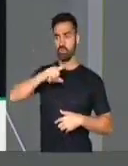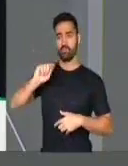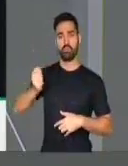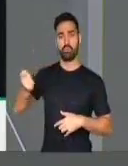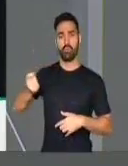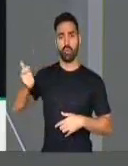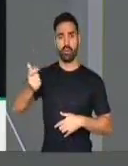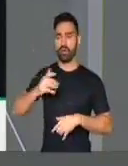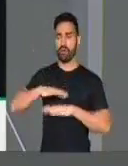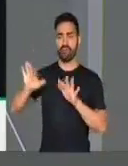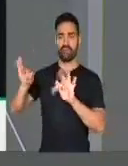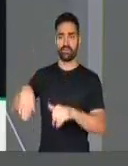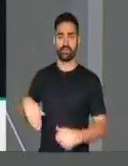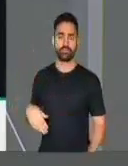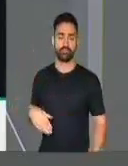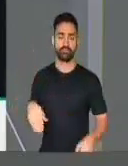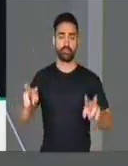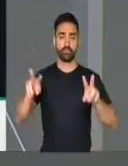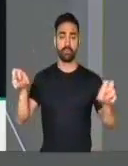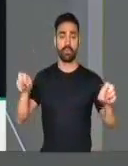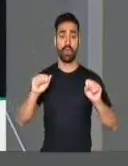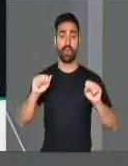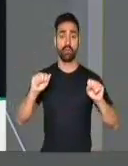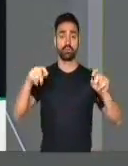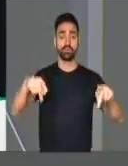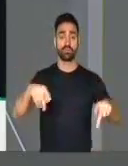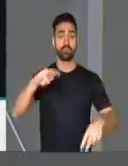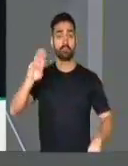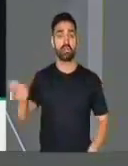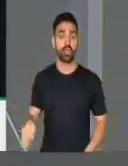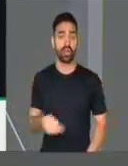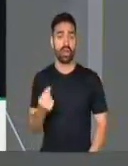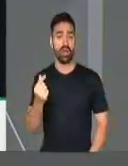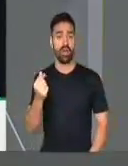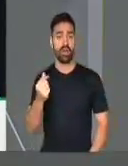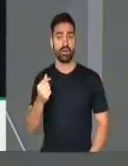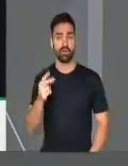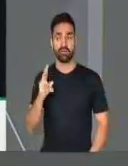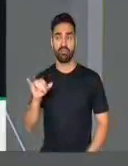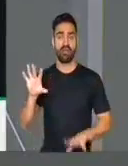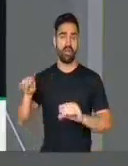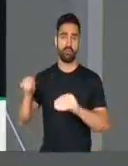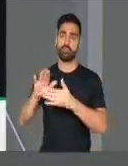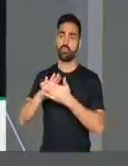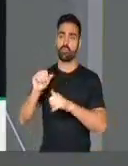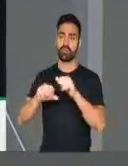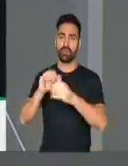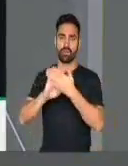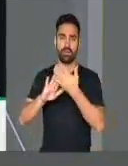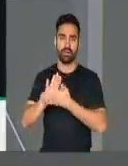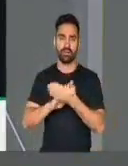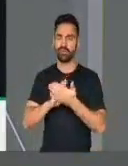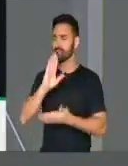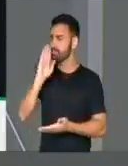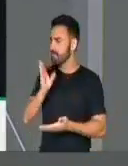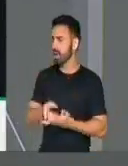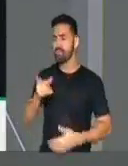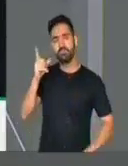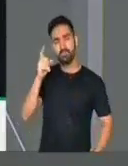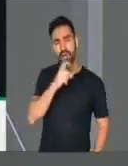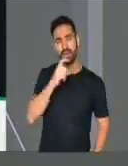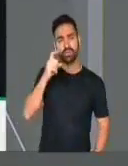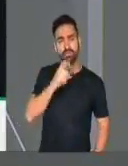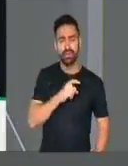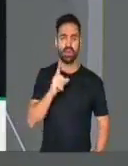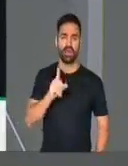as chamadas aposentadorias milionárias não serão mexidas? Que história é essa? É